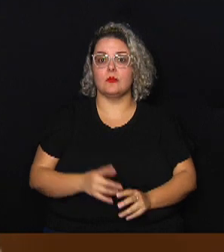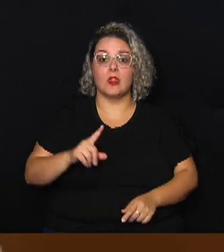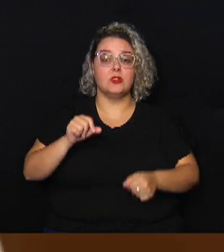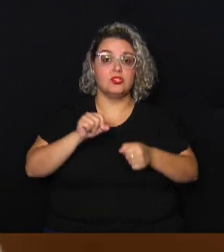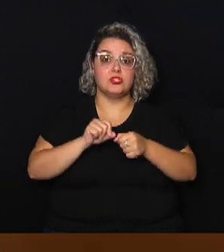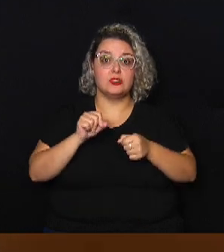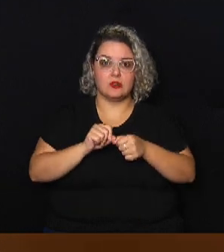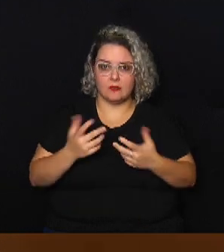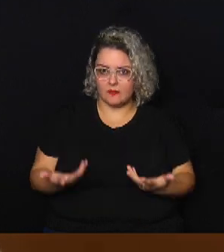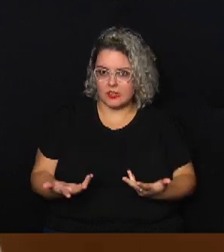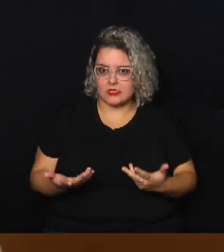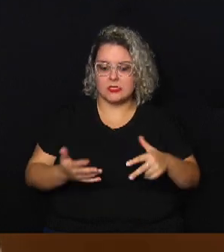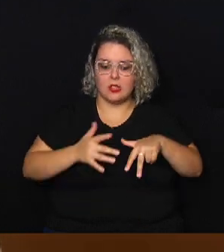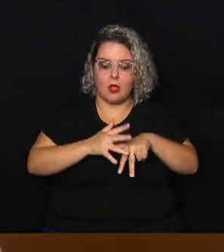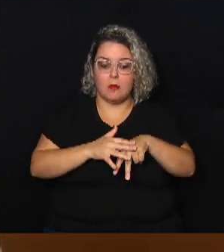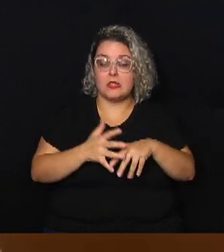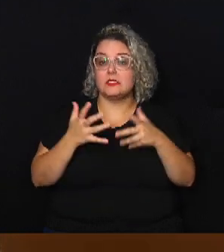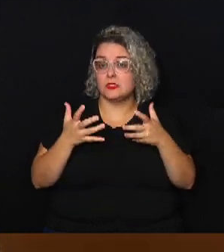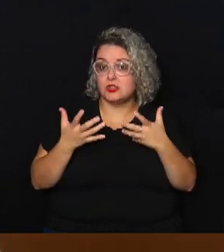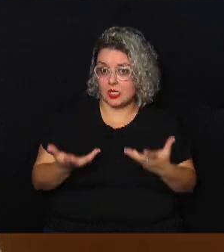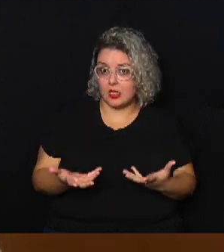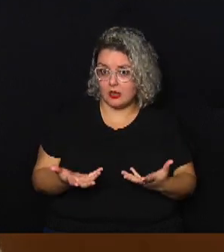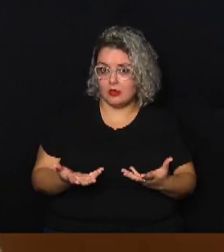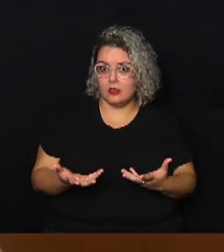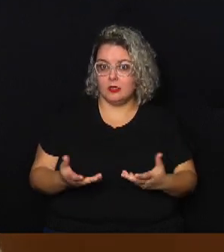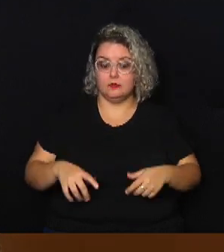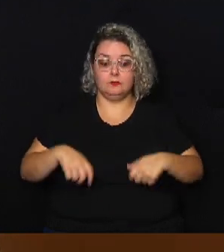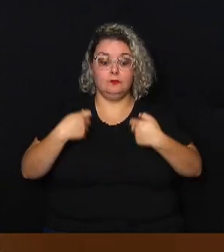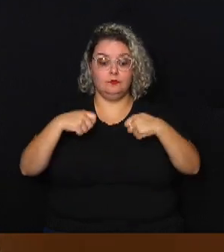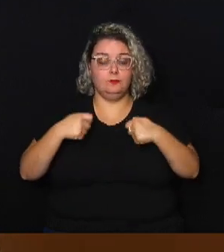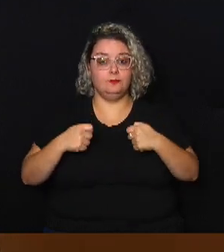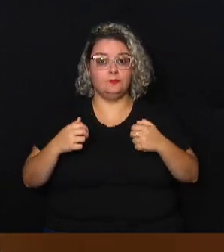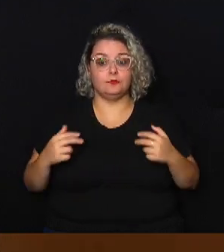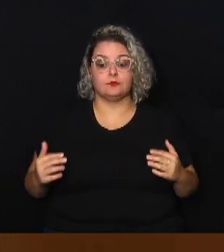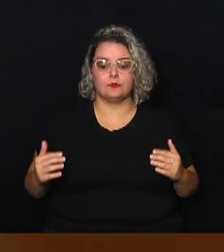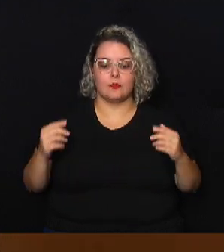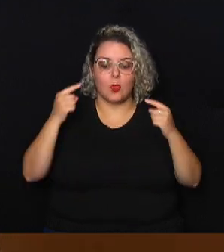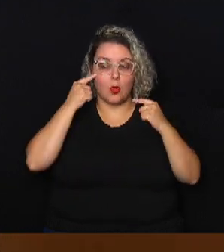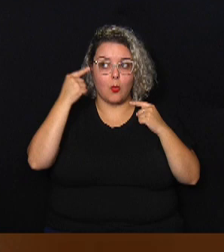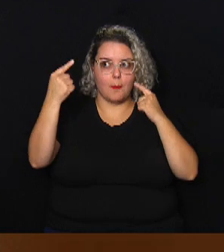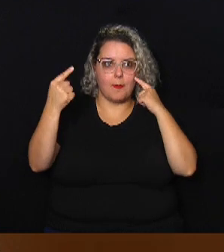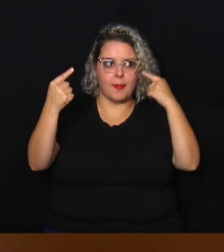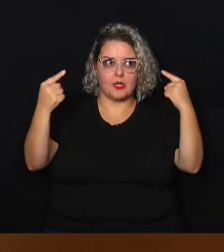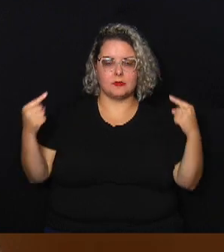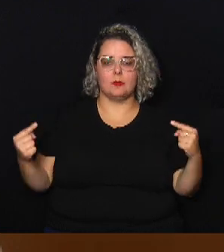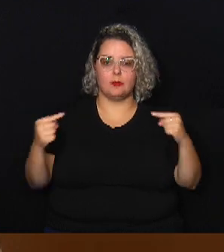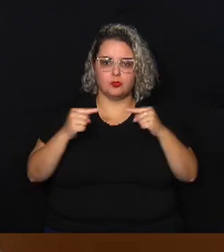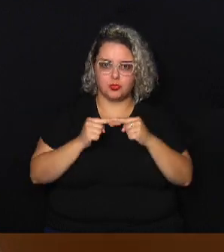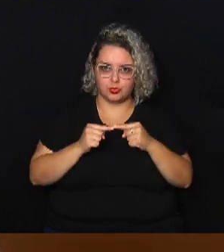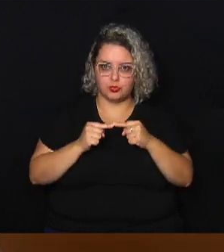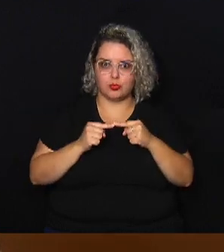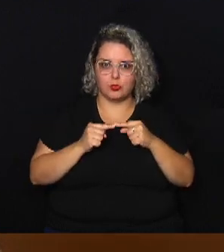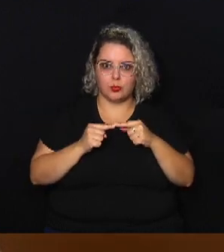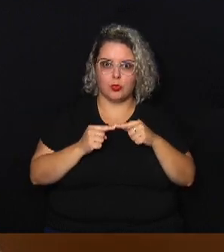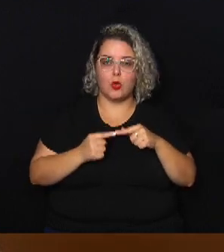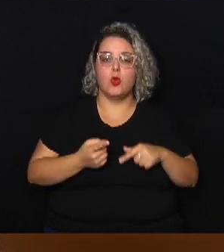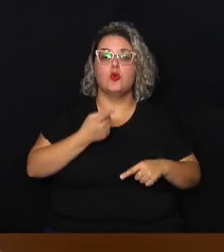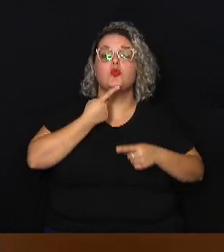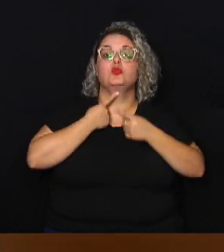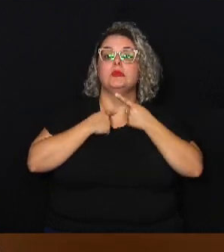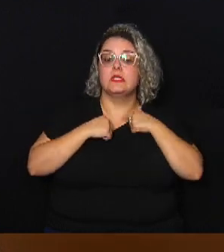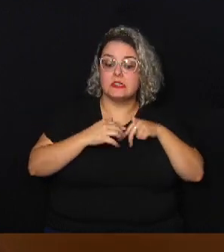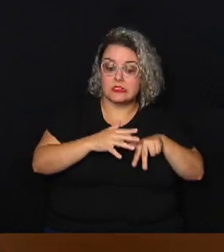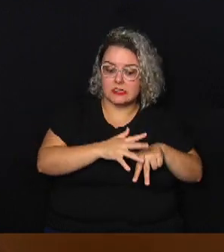a paciente deseja. Então, precisa estar muito alinhado esse desejo da paciente com o que o